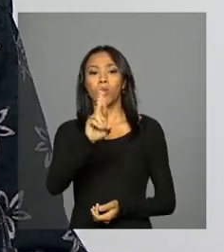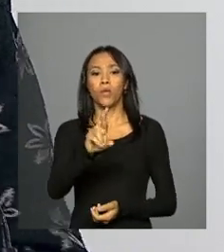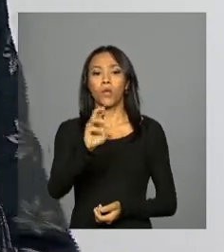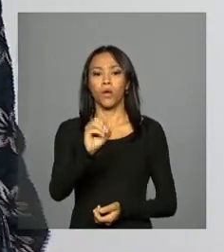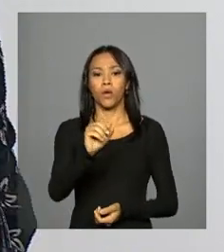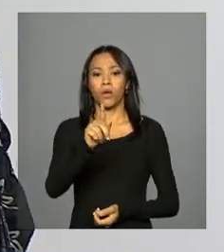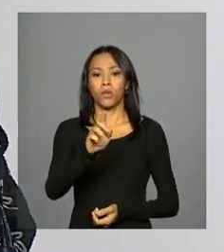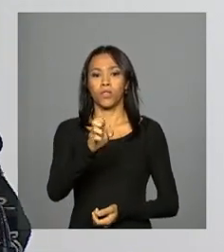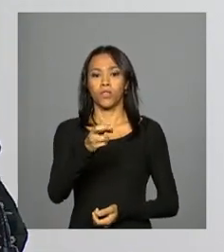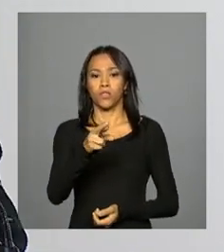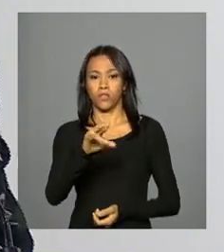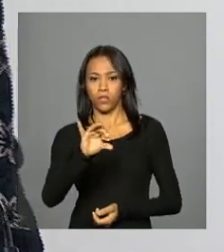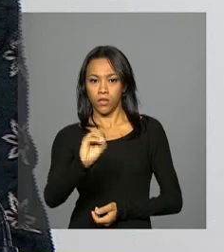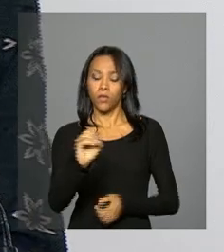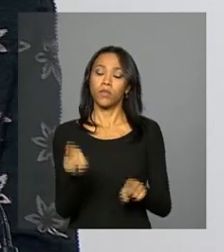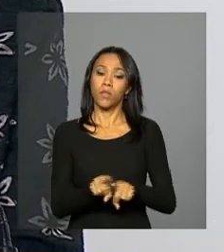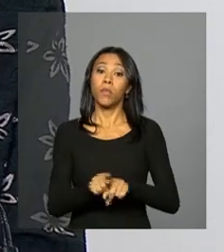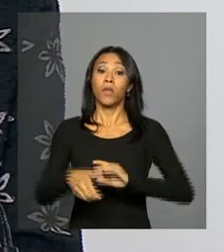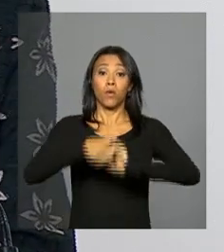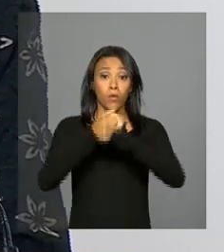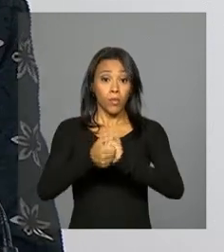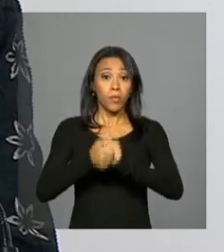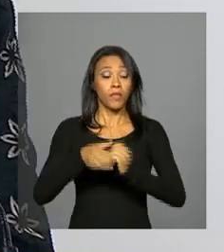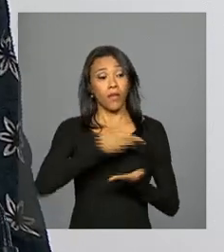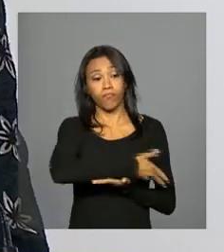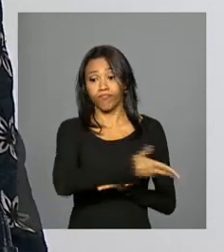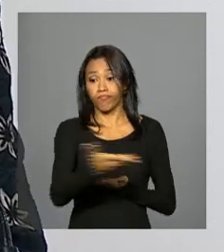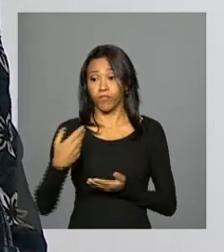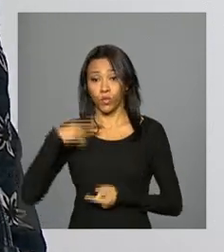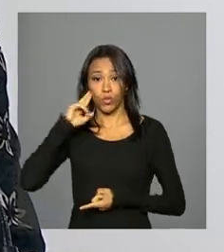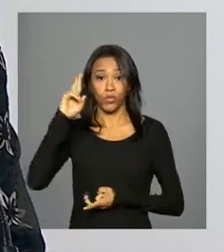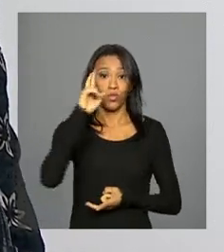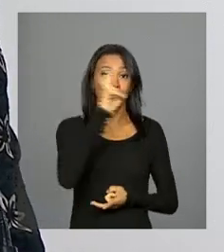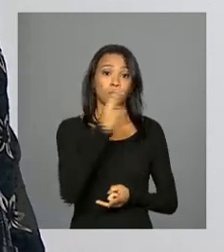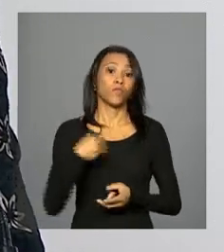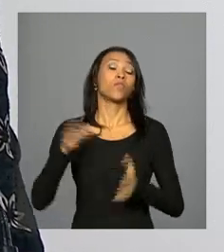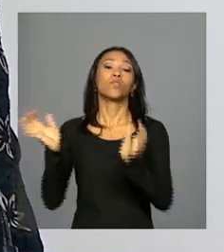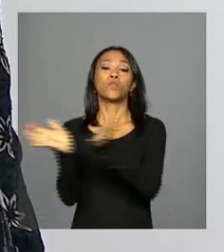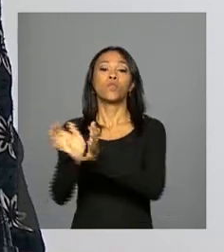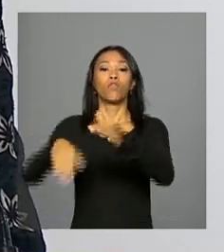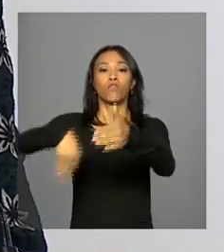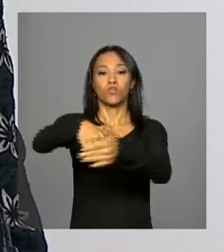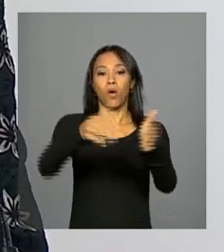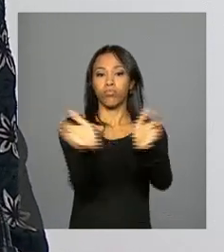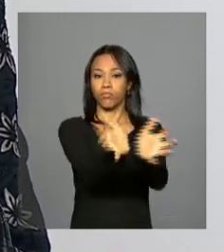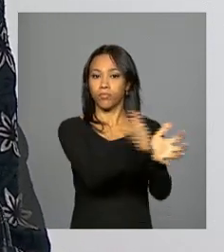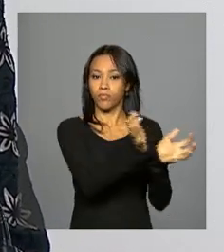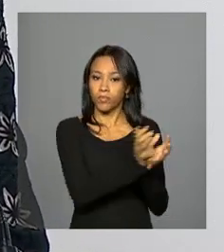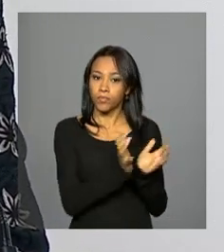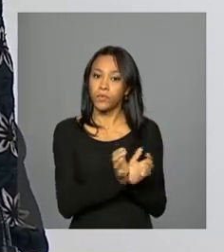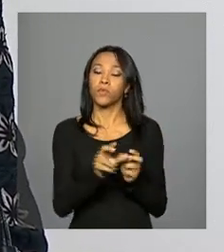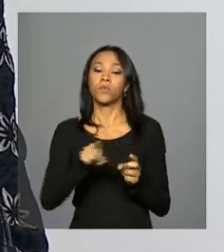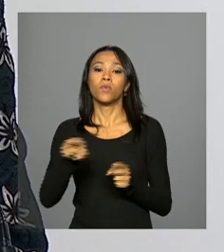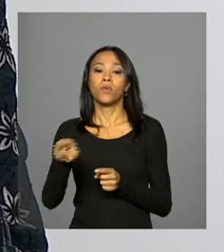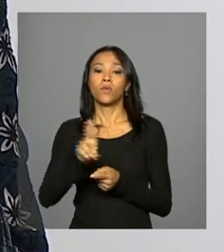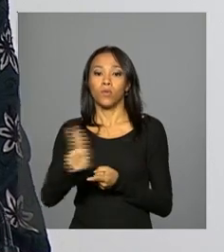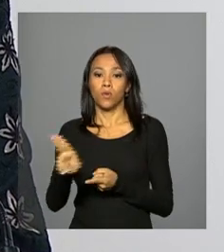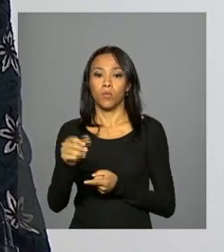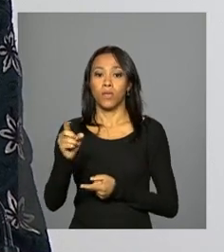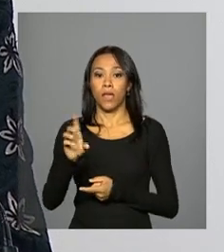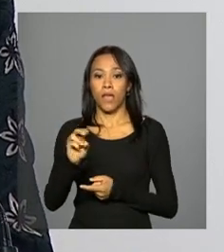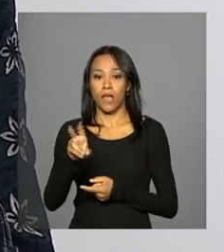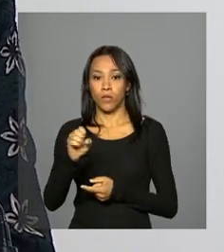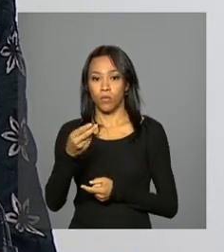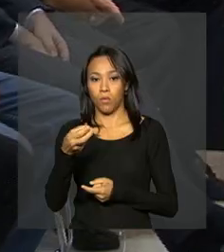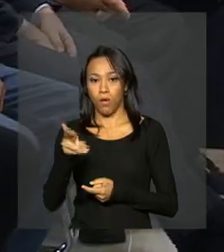Ramã, cumprimentar os senhores dirigentes de clubes de futebol, Daniel Nepomuceno, do Atlético Mineiro,